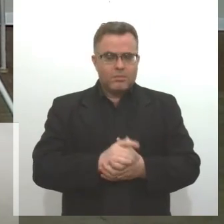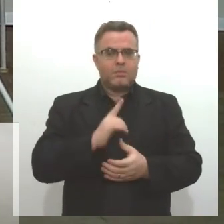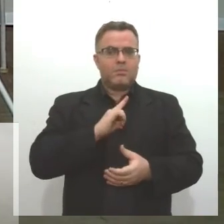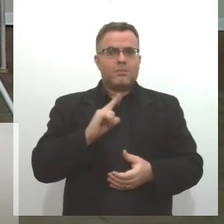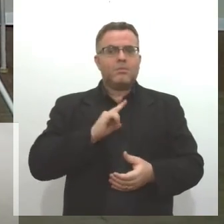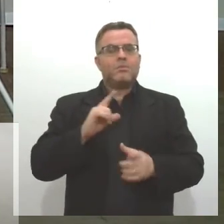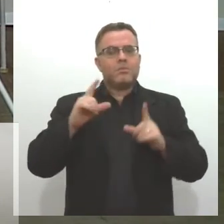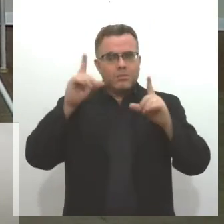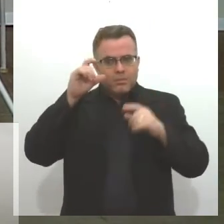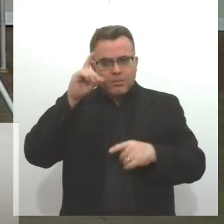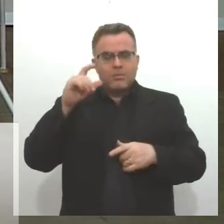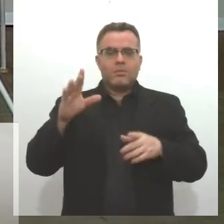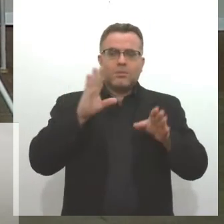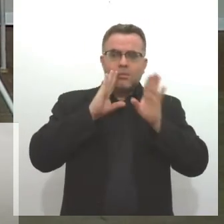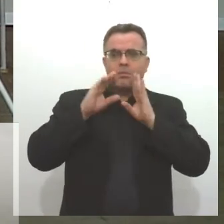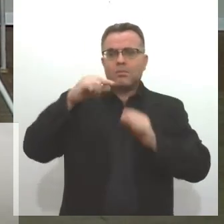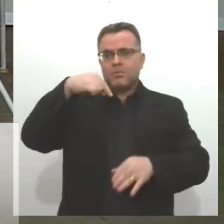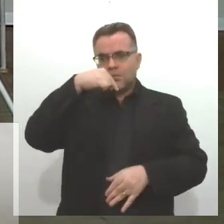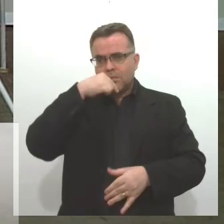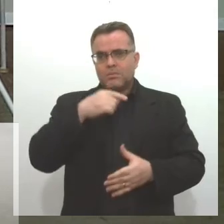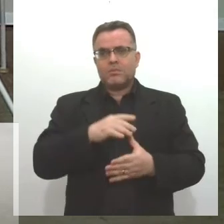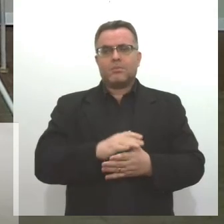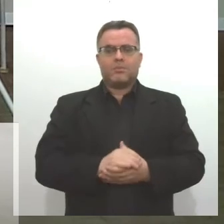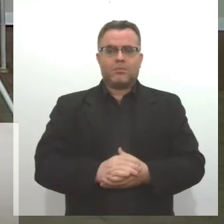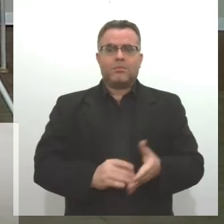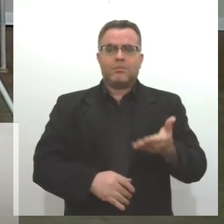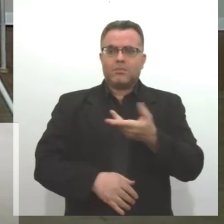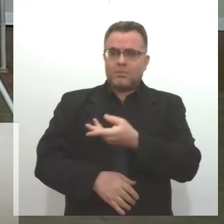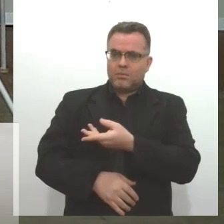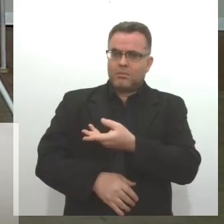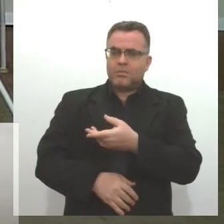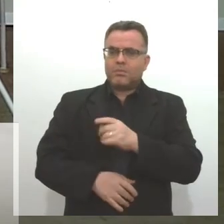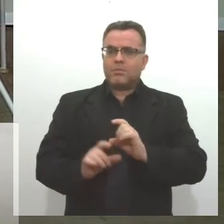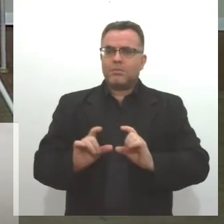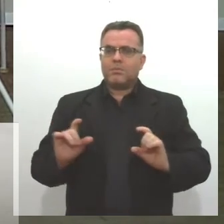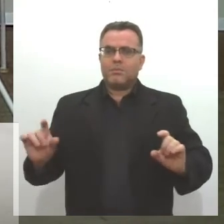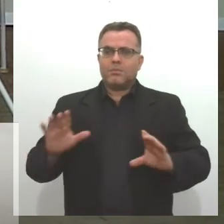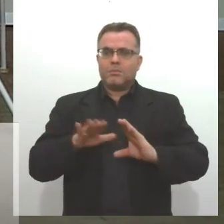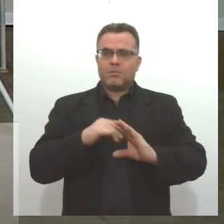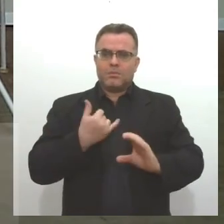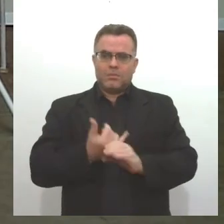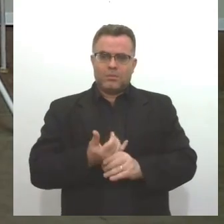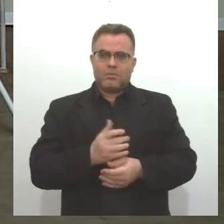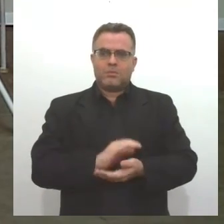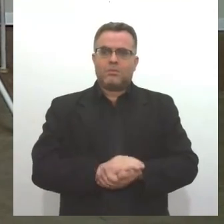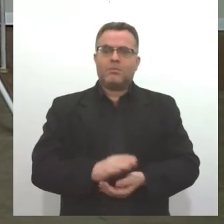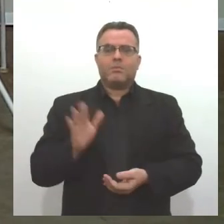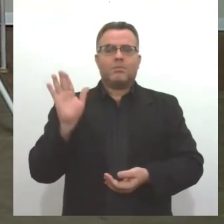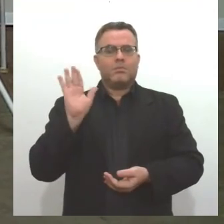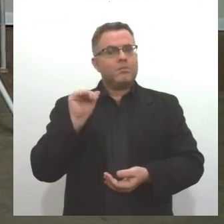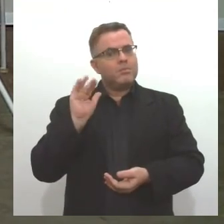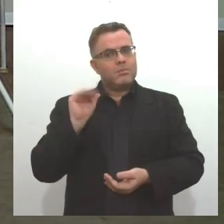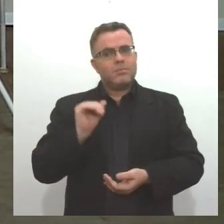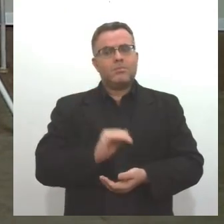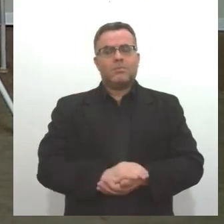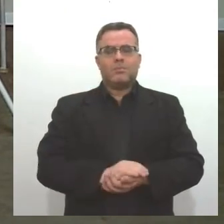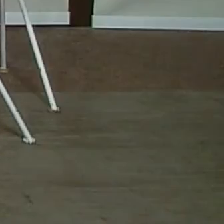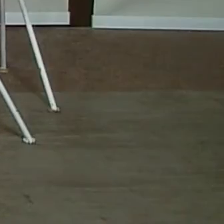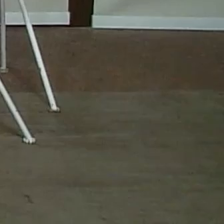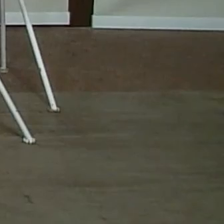@TVAlese5.2. Também no Twitter, @TVAlese. E no nosso canal do YouTube. Tchau, tchau!